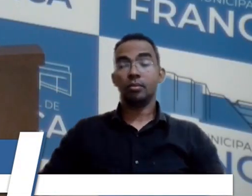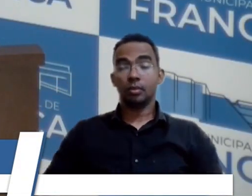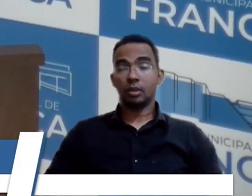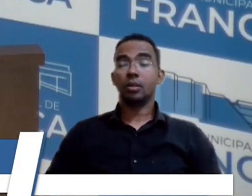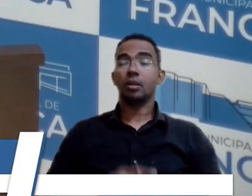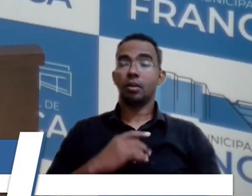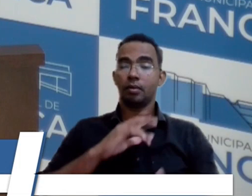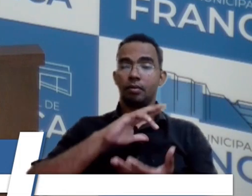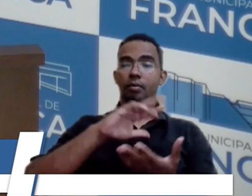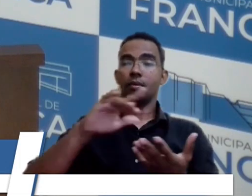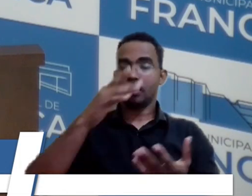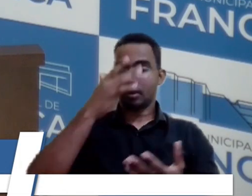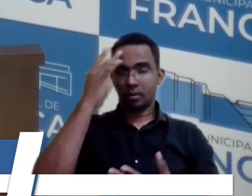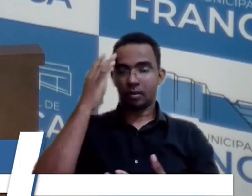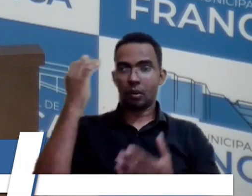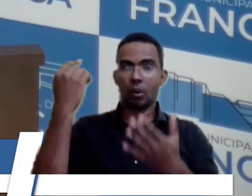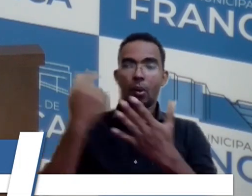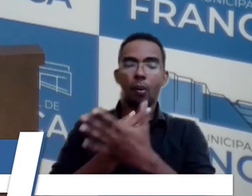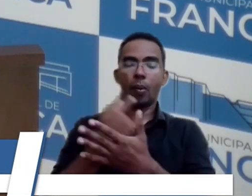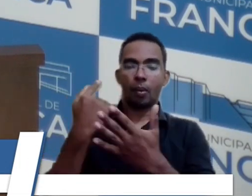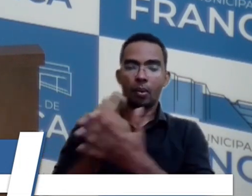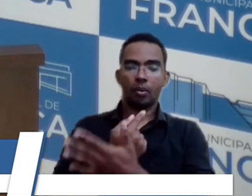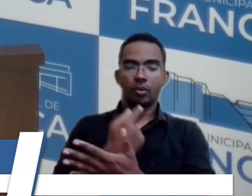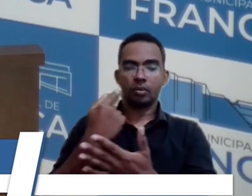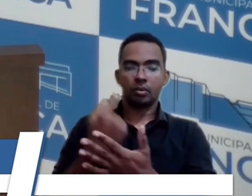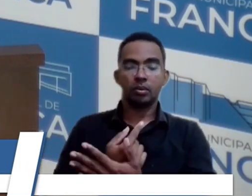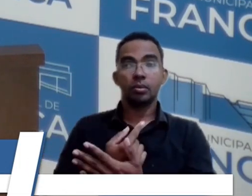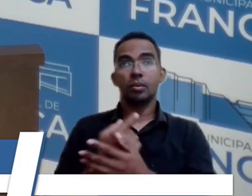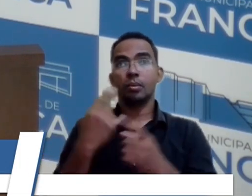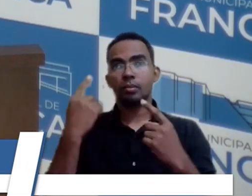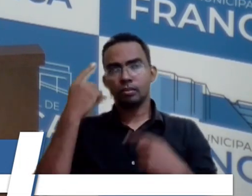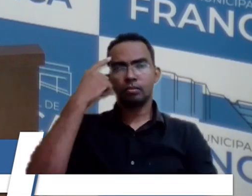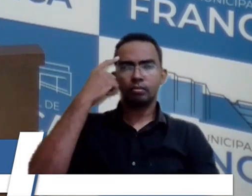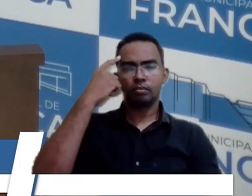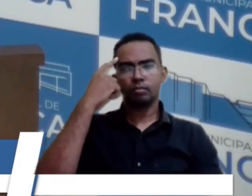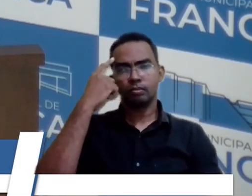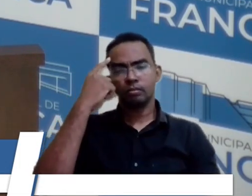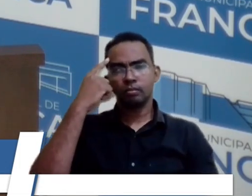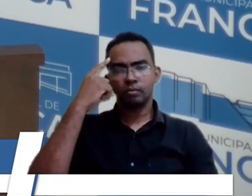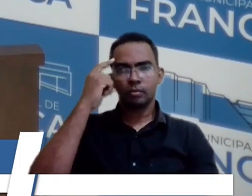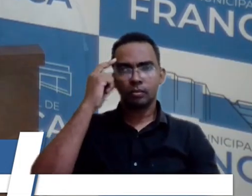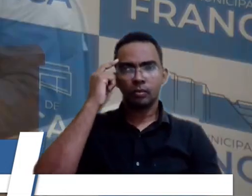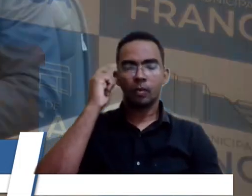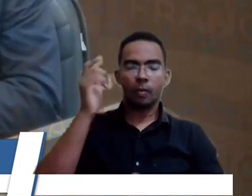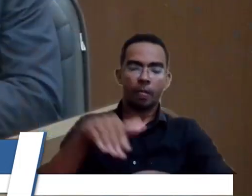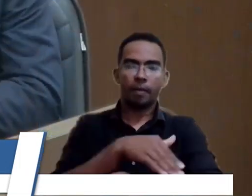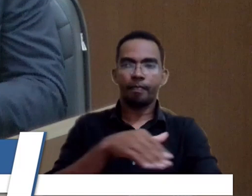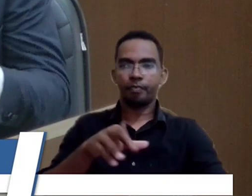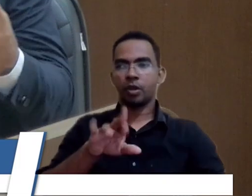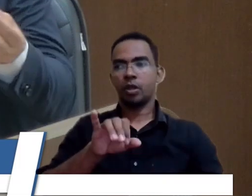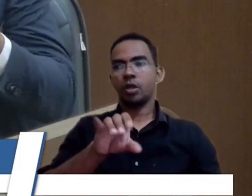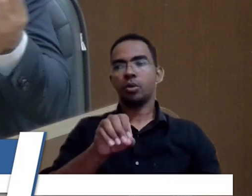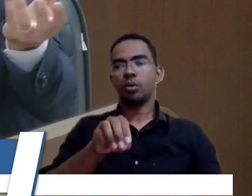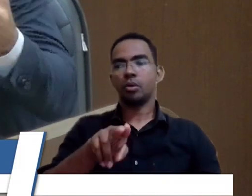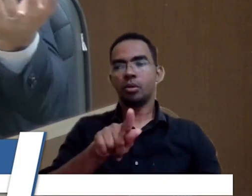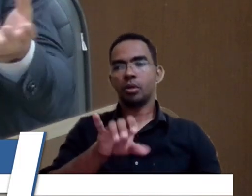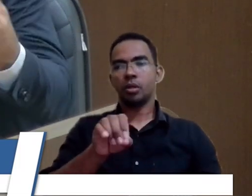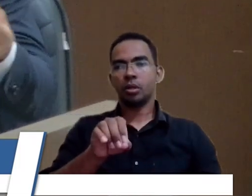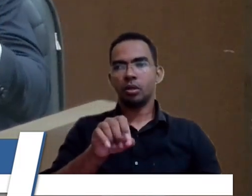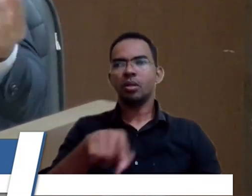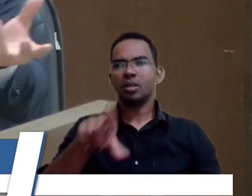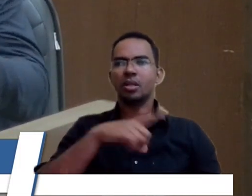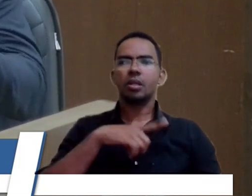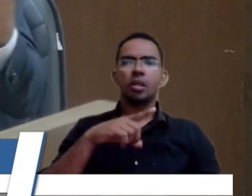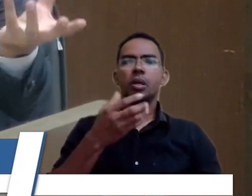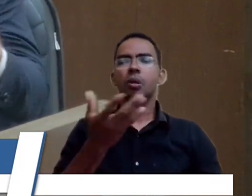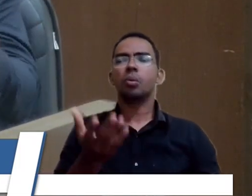pessoas indagando e até especulando essa questão da rodovia Rio Negro Solimões. Você tem